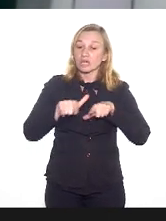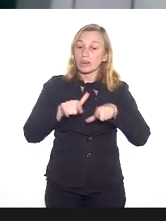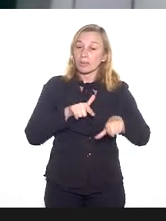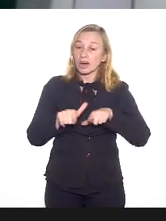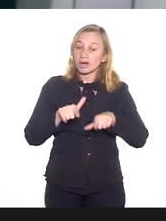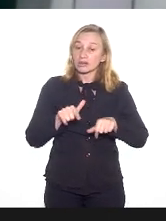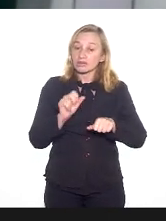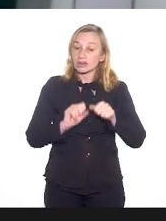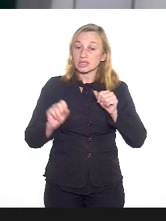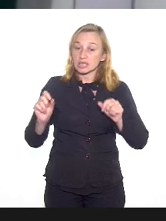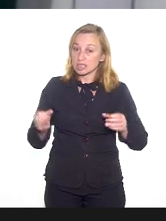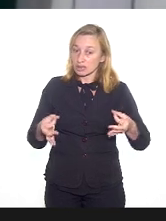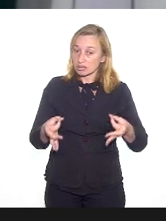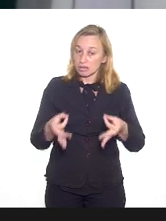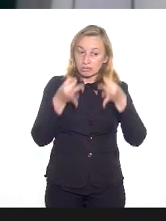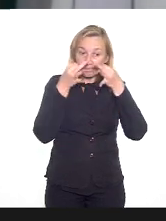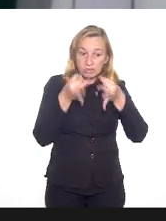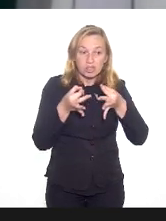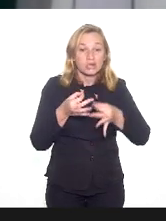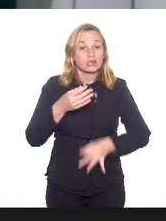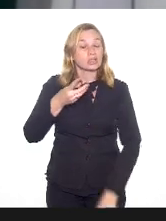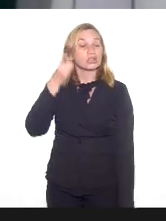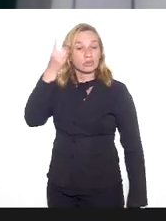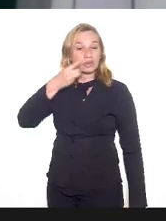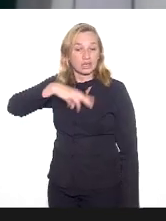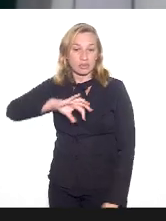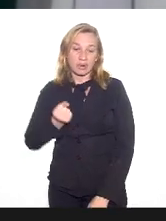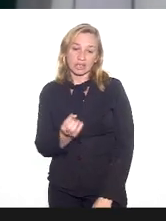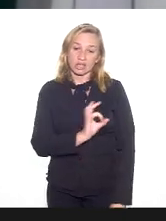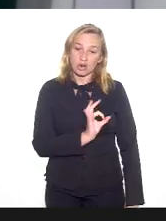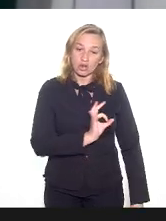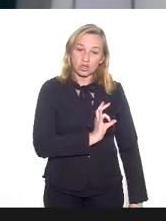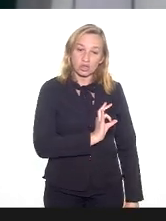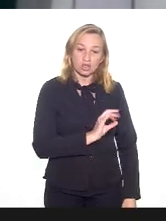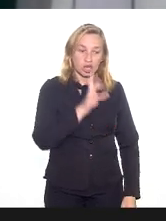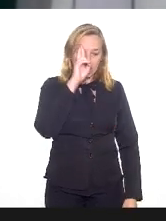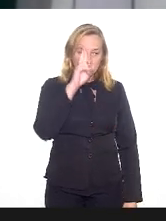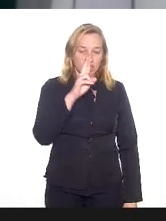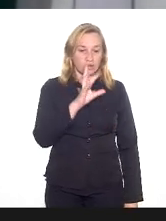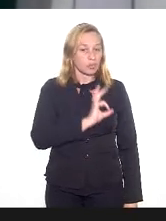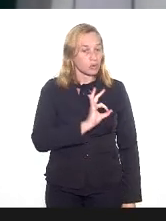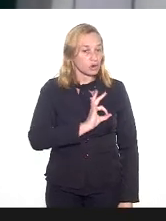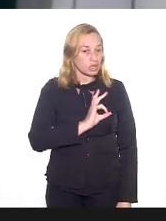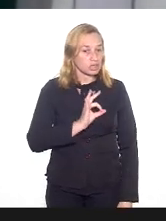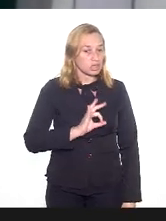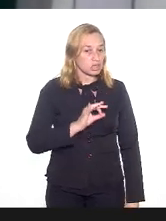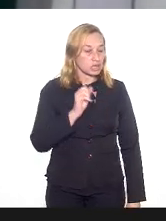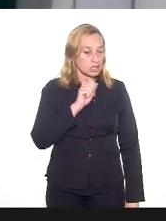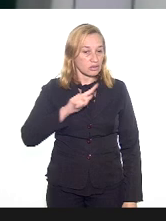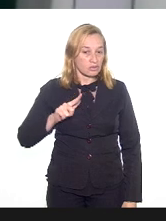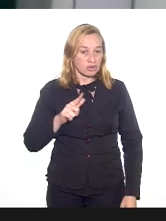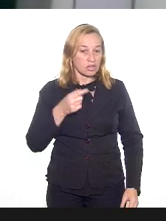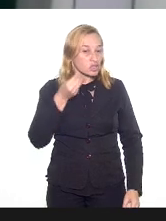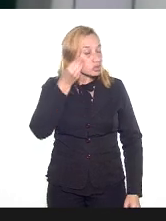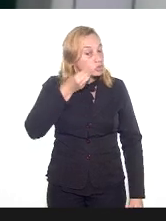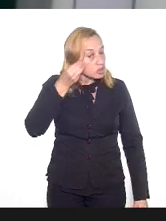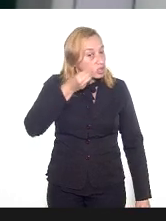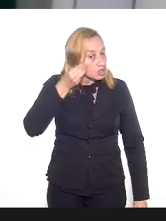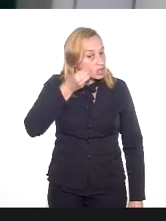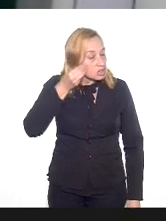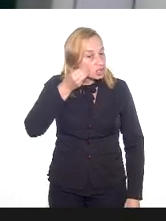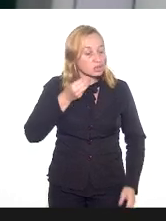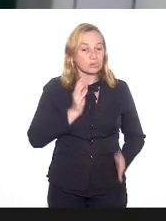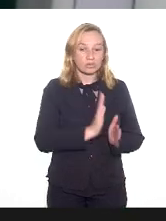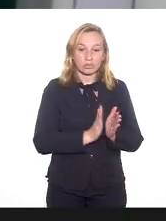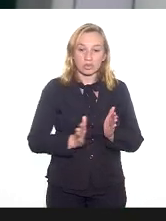priori a atenção, deputada Marta Rocha, que chefiou a Polícia Civil do nosso Estado e é muito experiente em processos investigativos, o Estado do Rio de